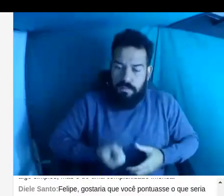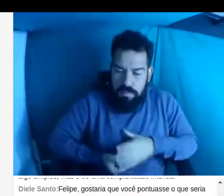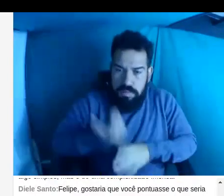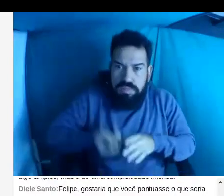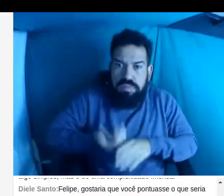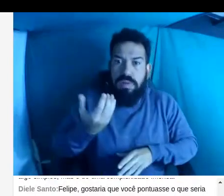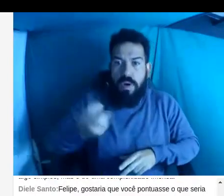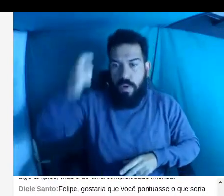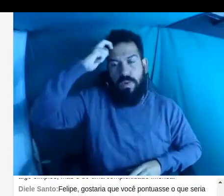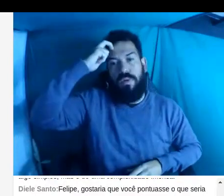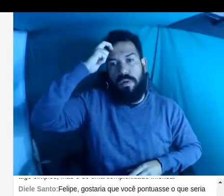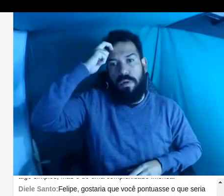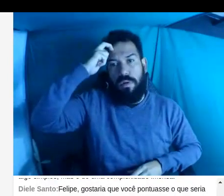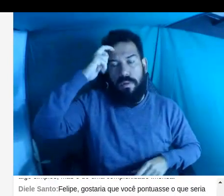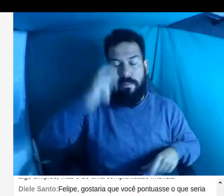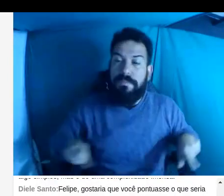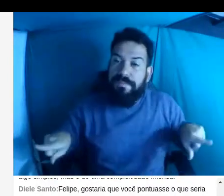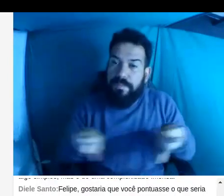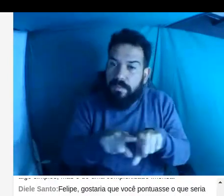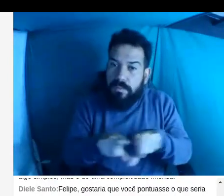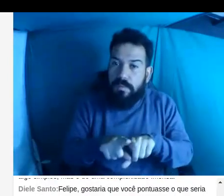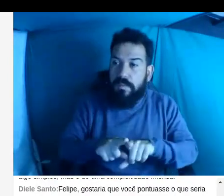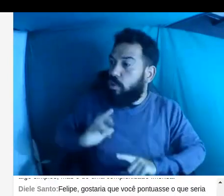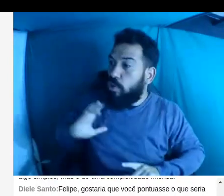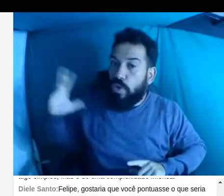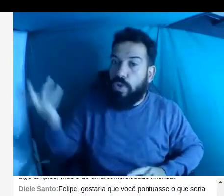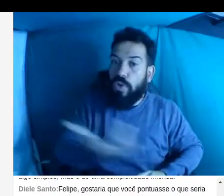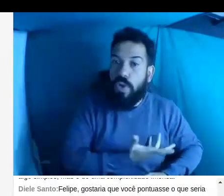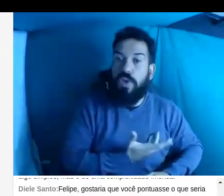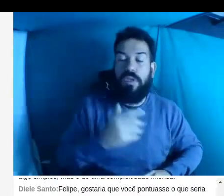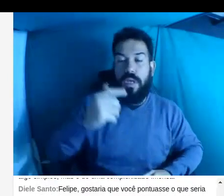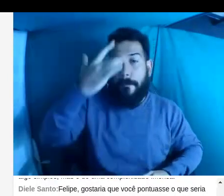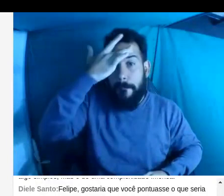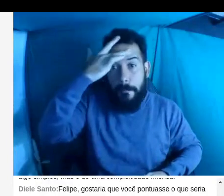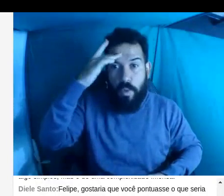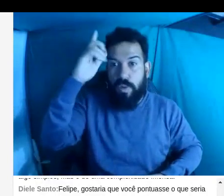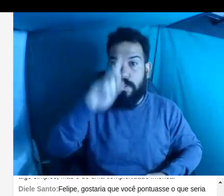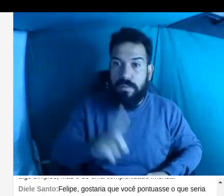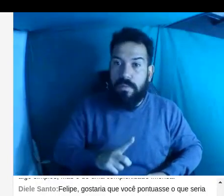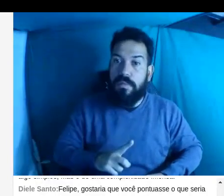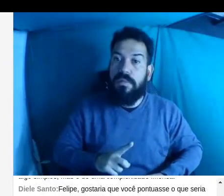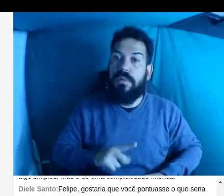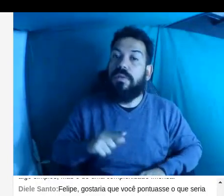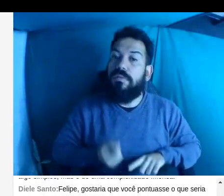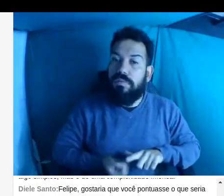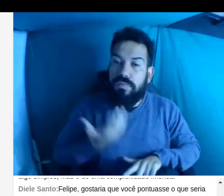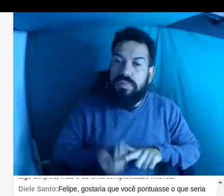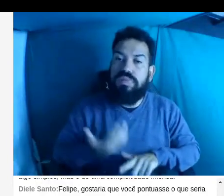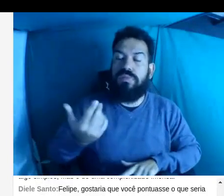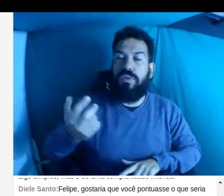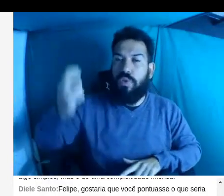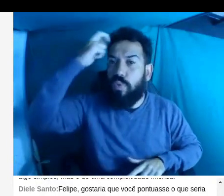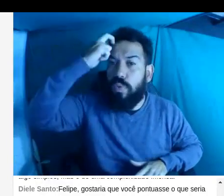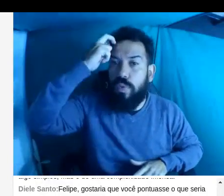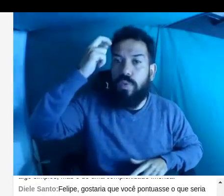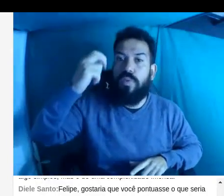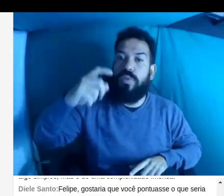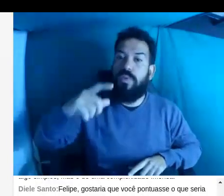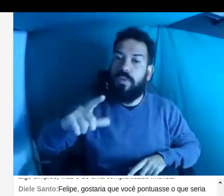e como nós, pessoas com deficiência, que produzem cultura, que produzem